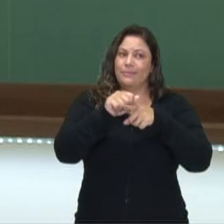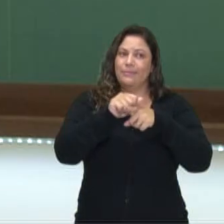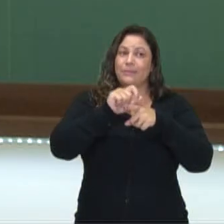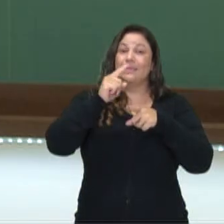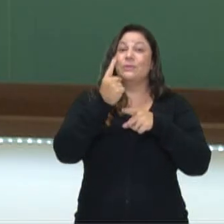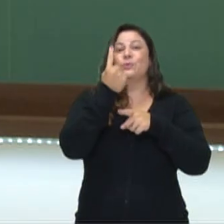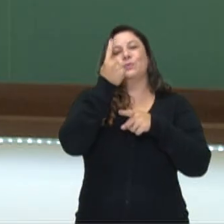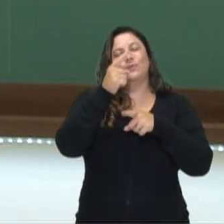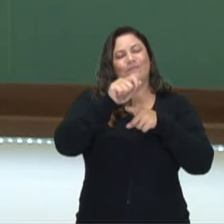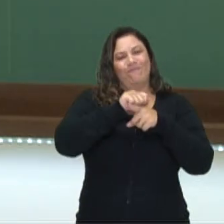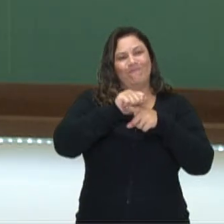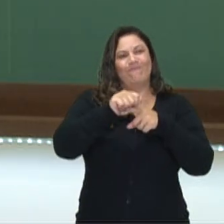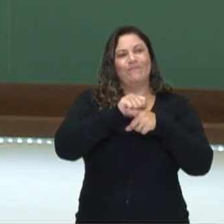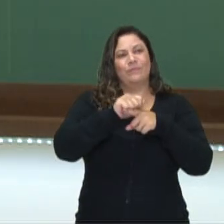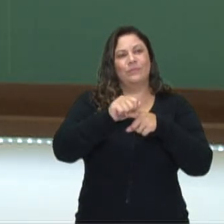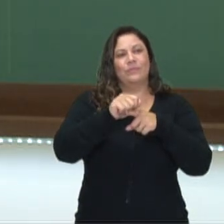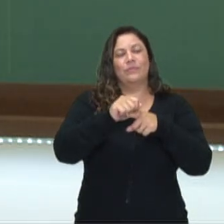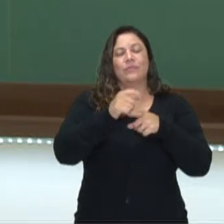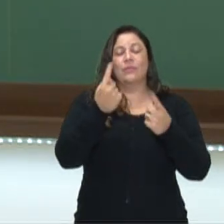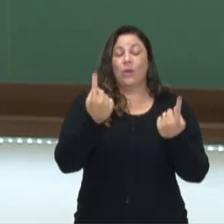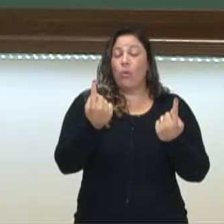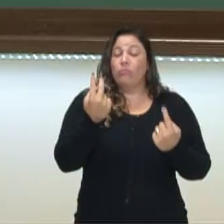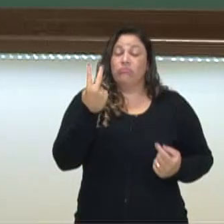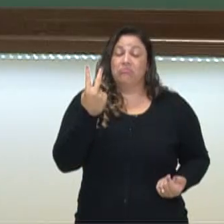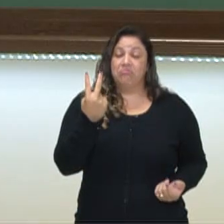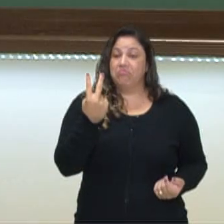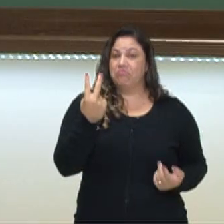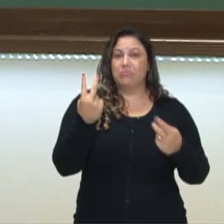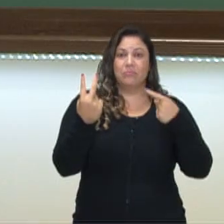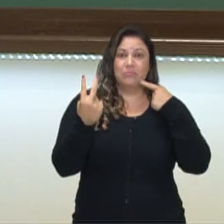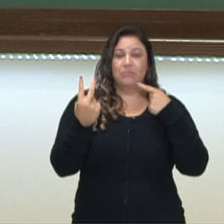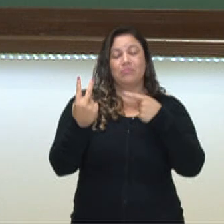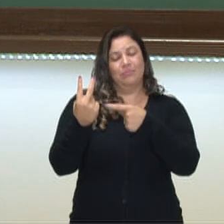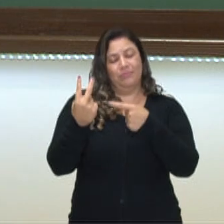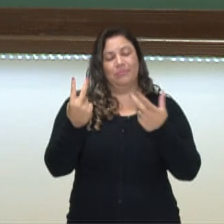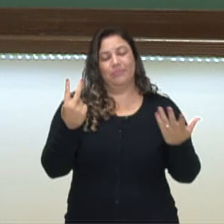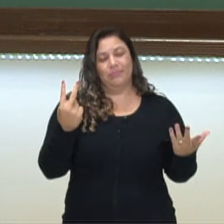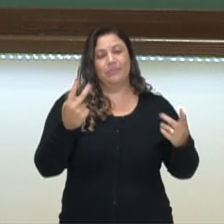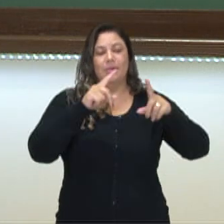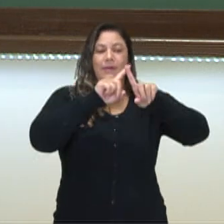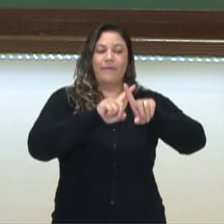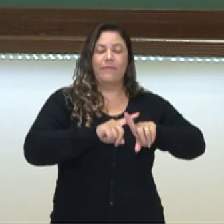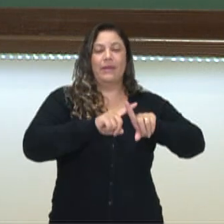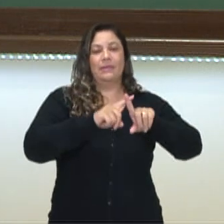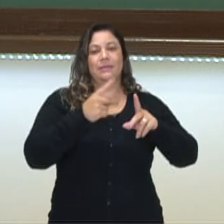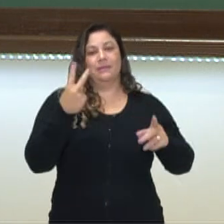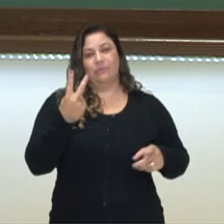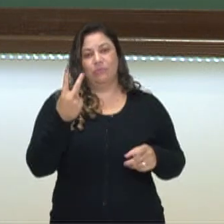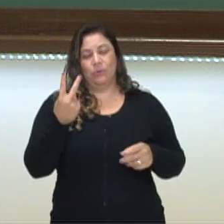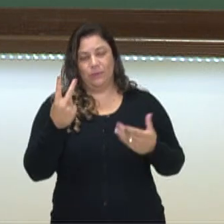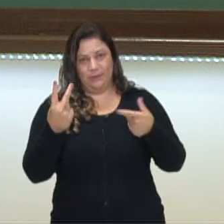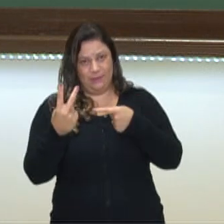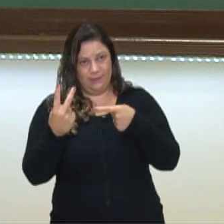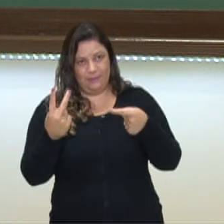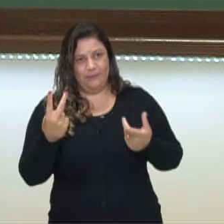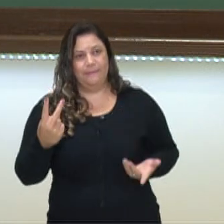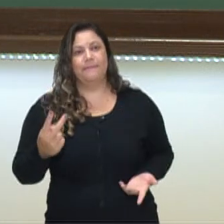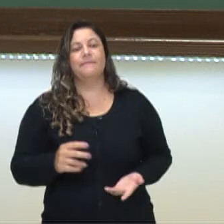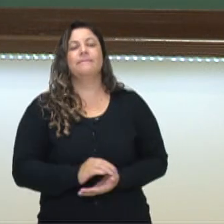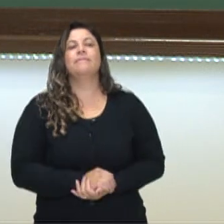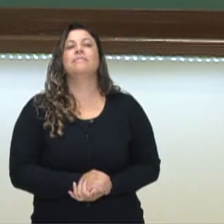1 borracha. 1 vezes 2, 2. Bem facinho, né? Uma borracha custando R$2, vou pagar R$2 na